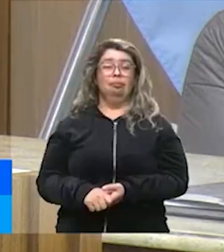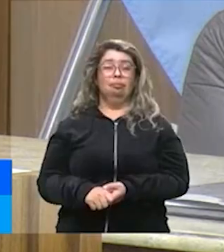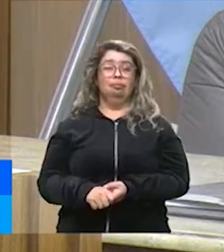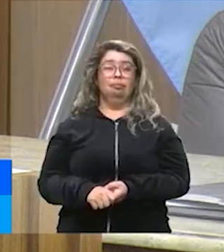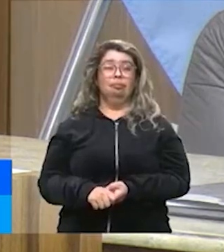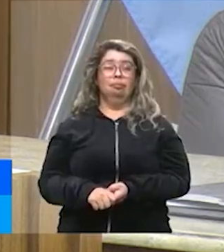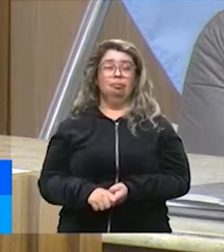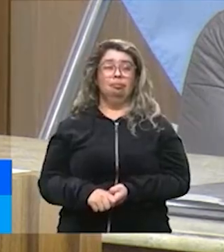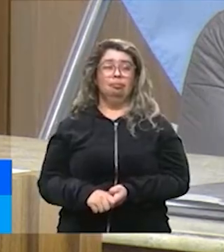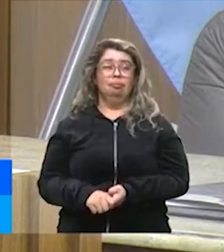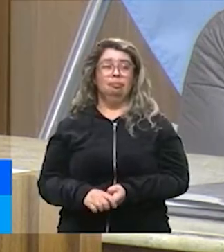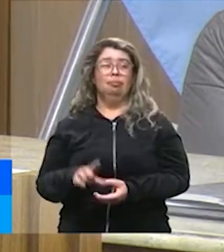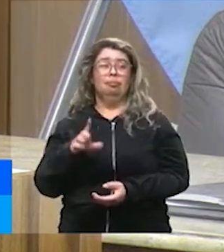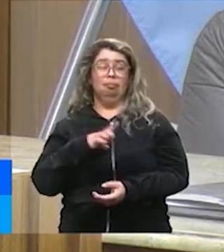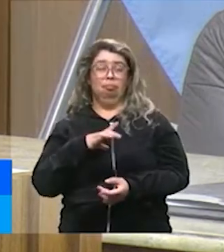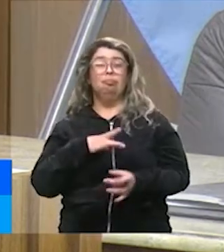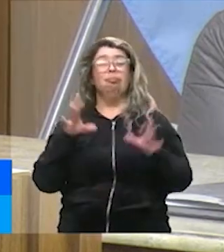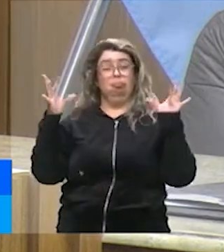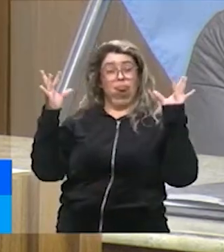Vieira